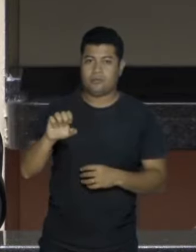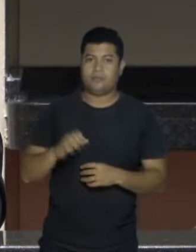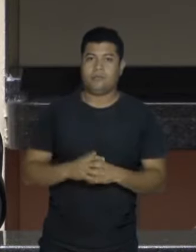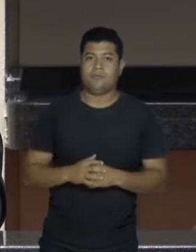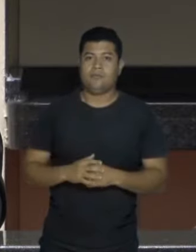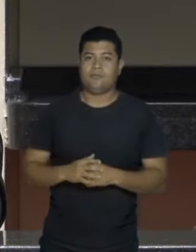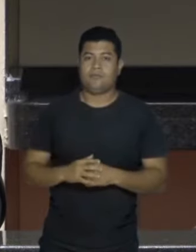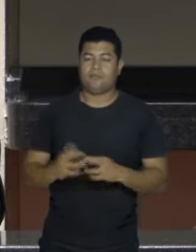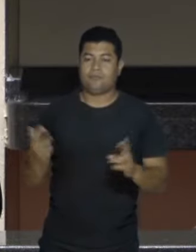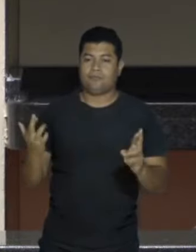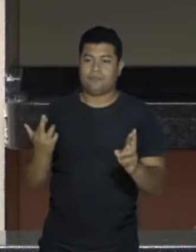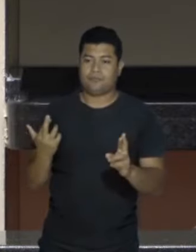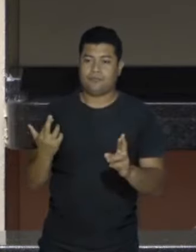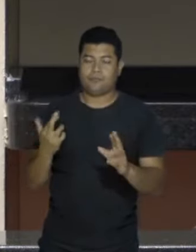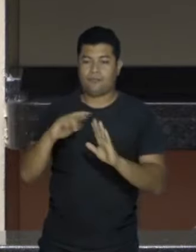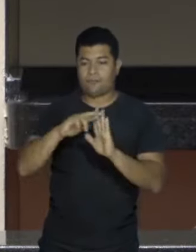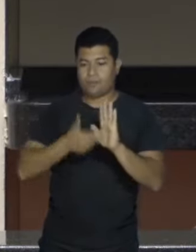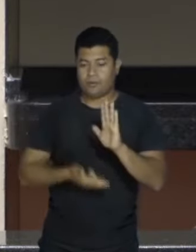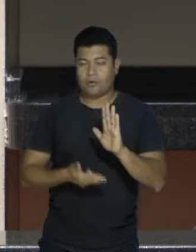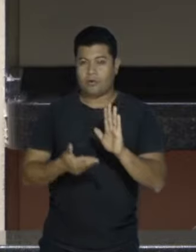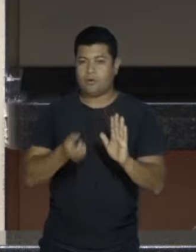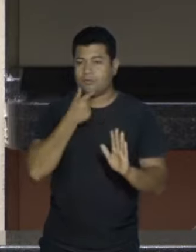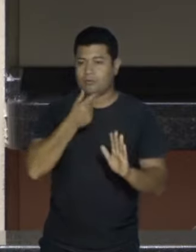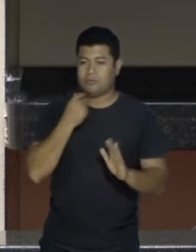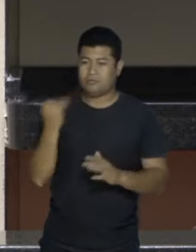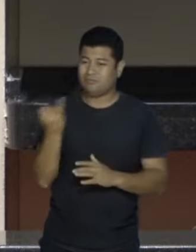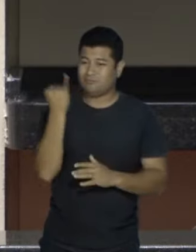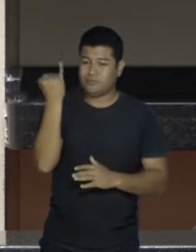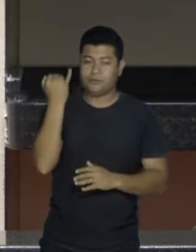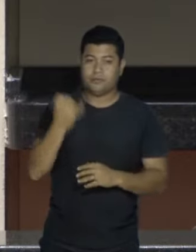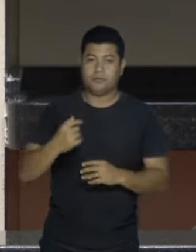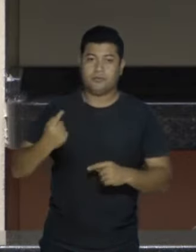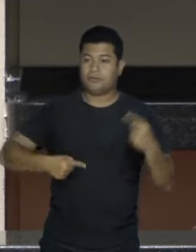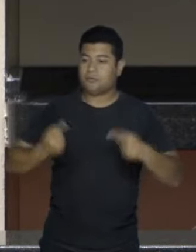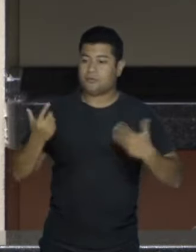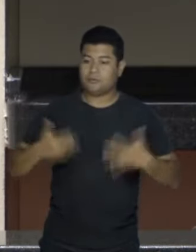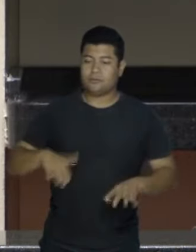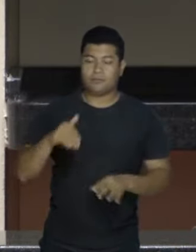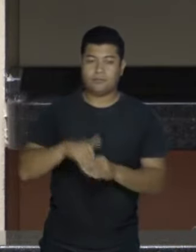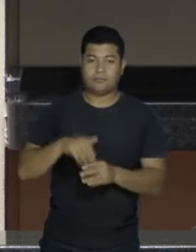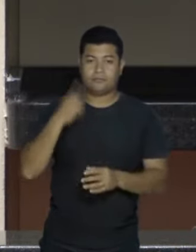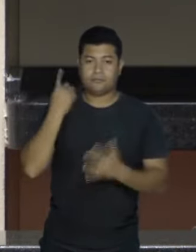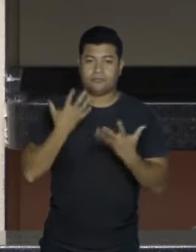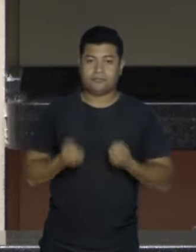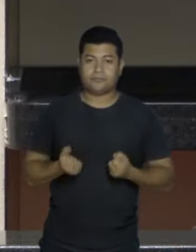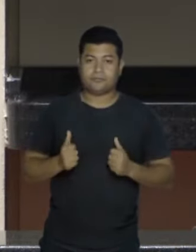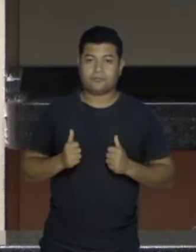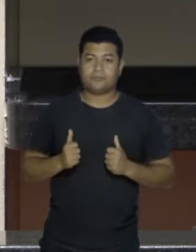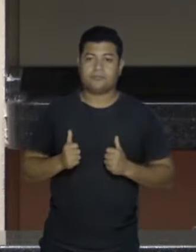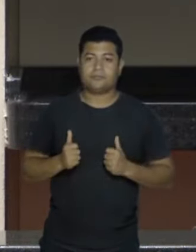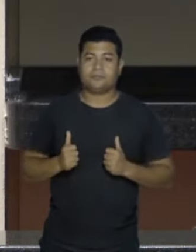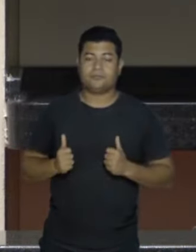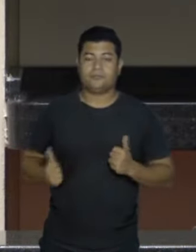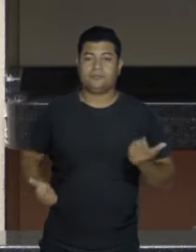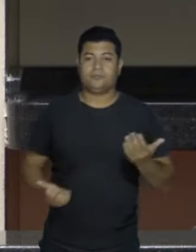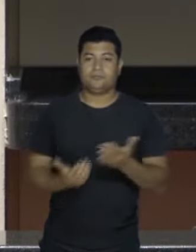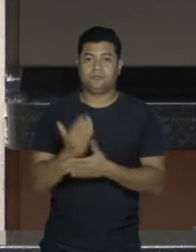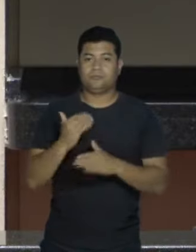de medicamentos essenciais em discussão 90 que Queira discutir em votação deputados que aprovam permanece como se encontra